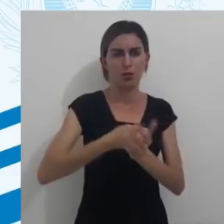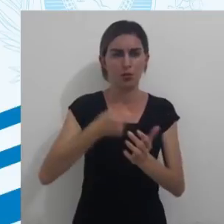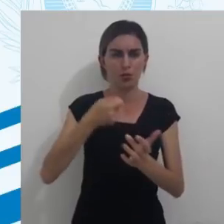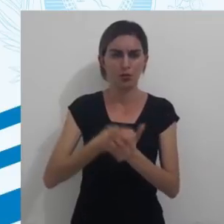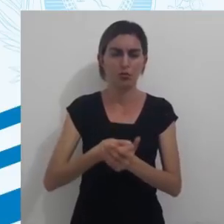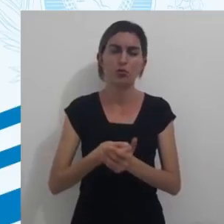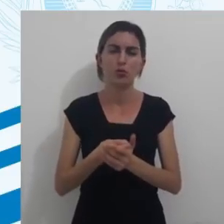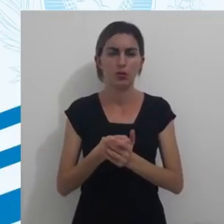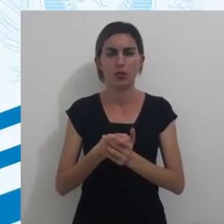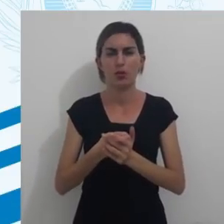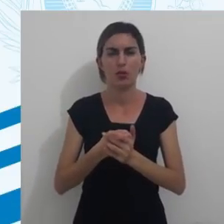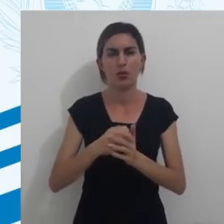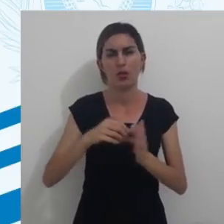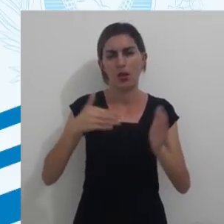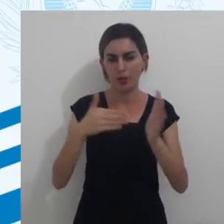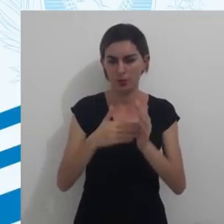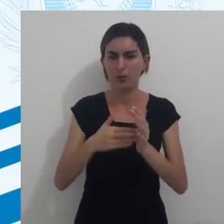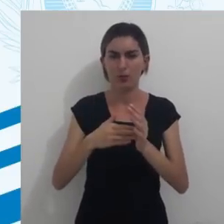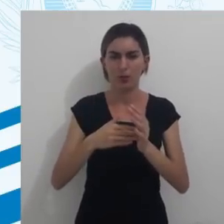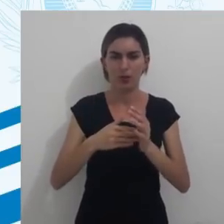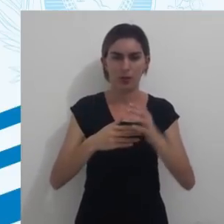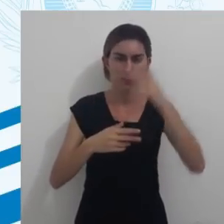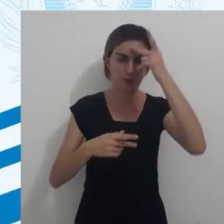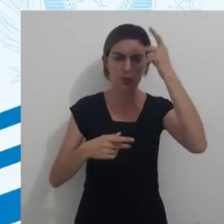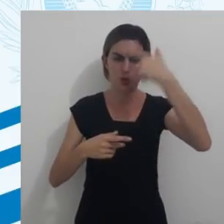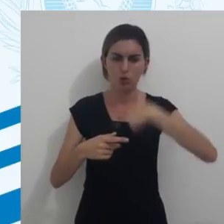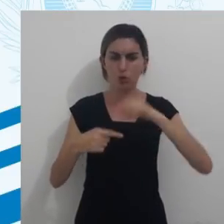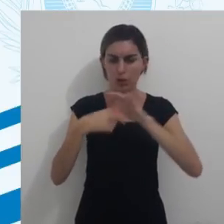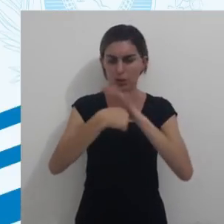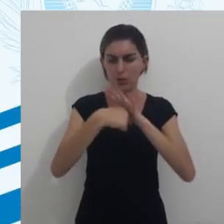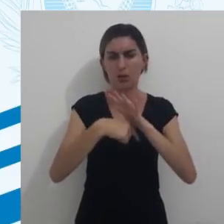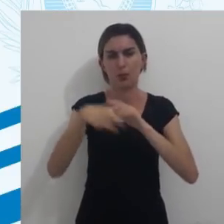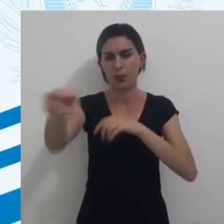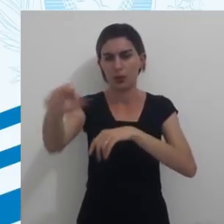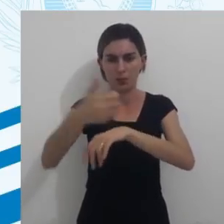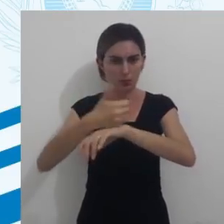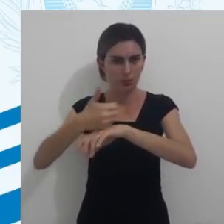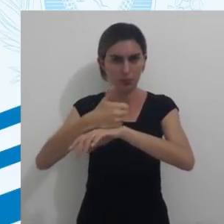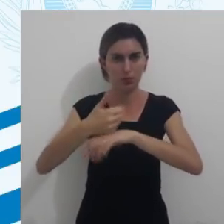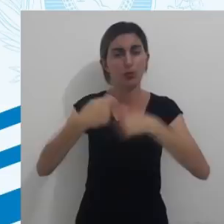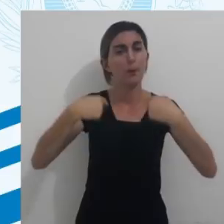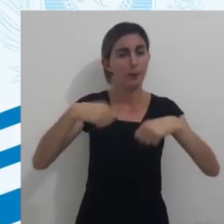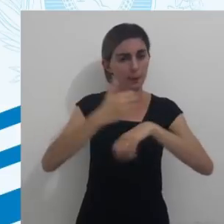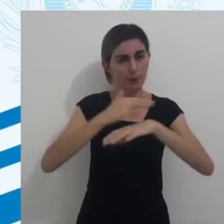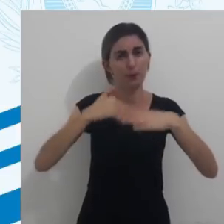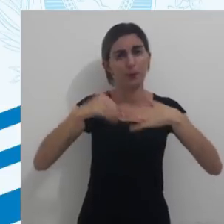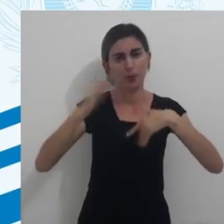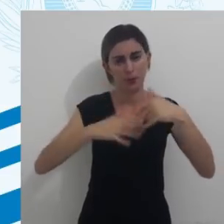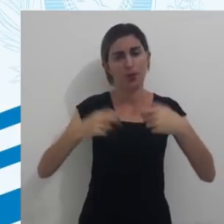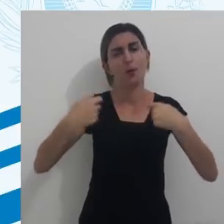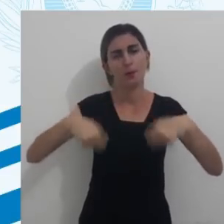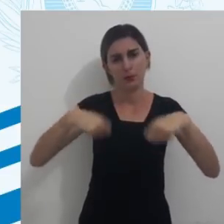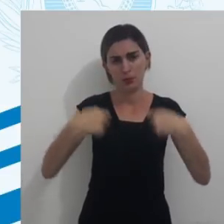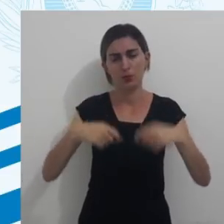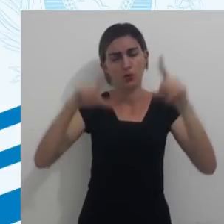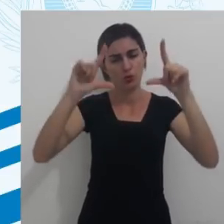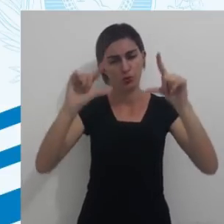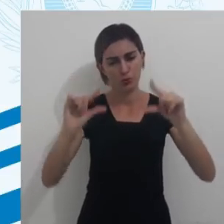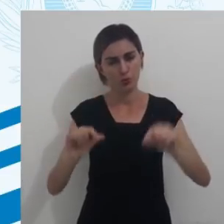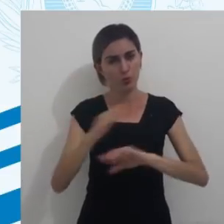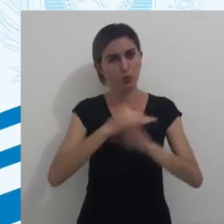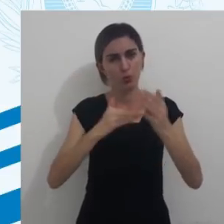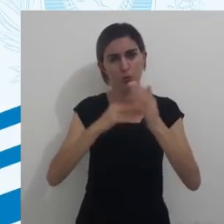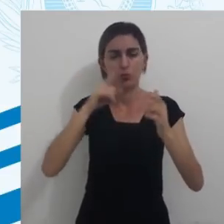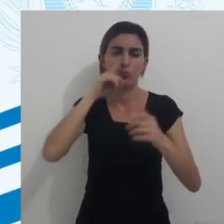fonte radioativa até o paciente ou profissional são práticas essenciais para minimizar todos